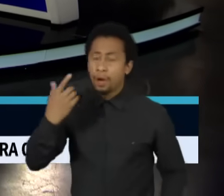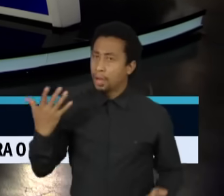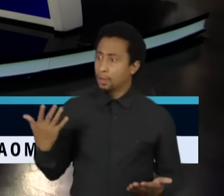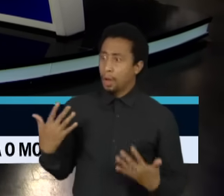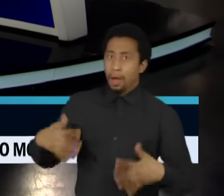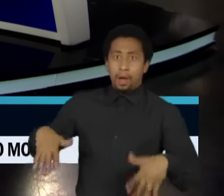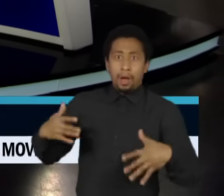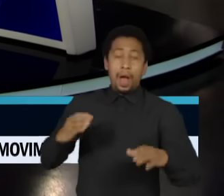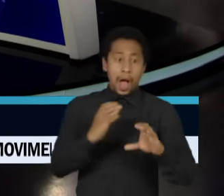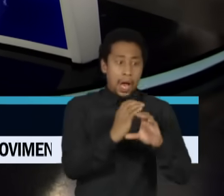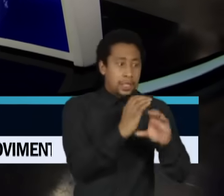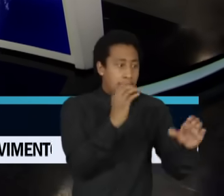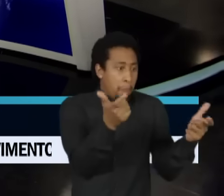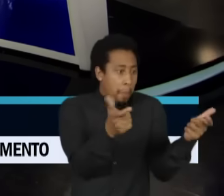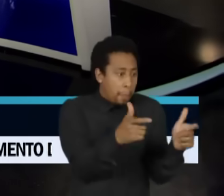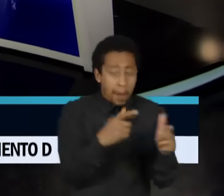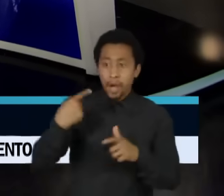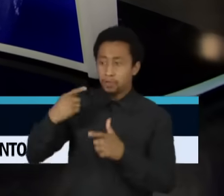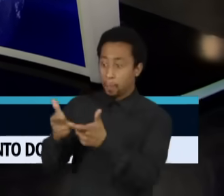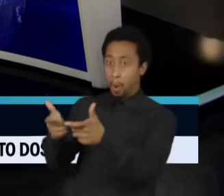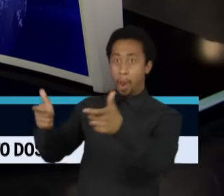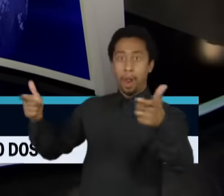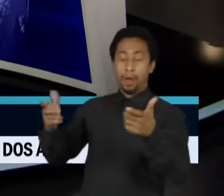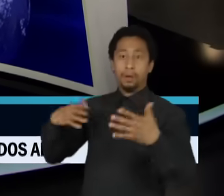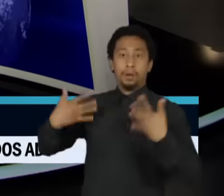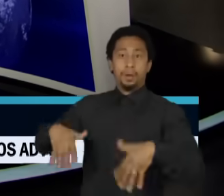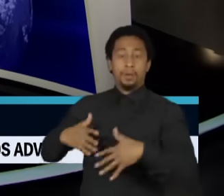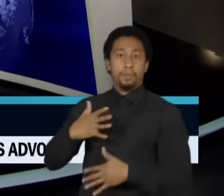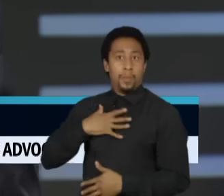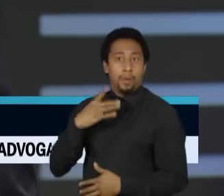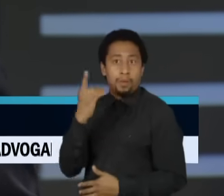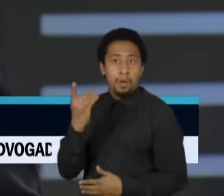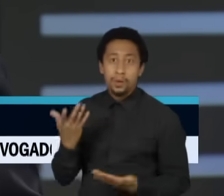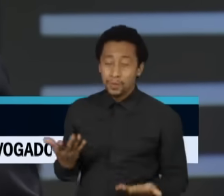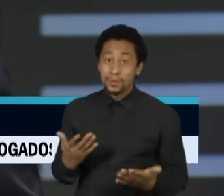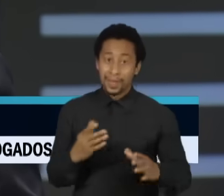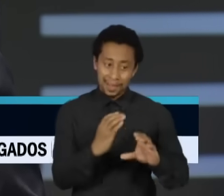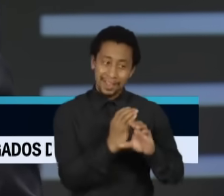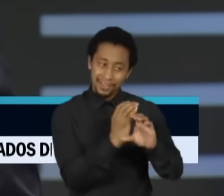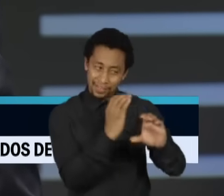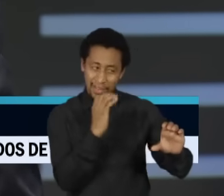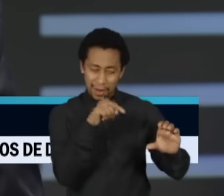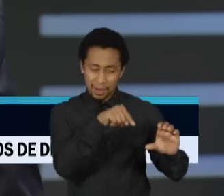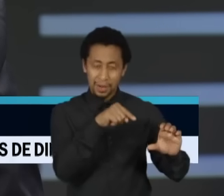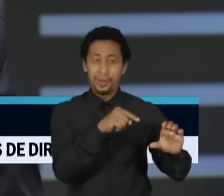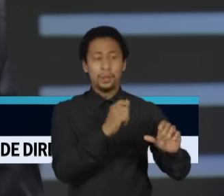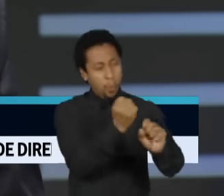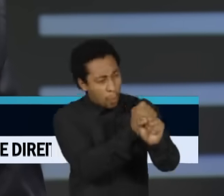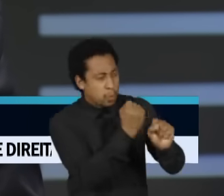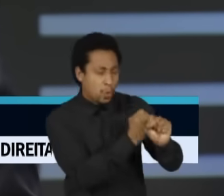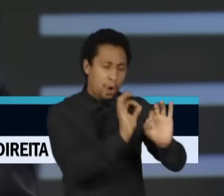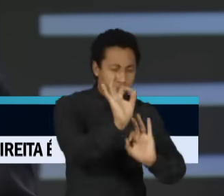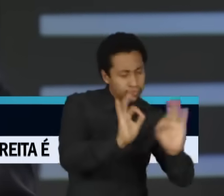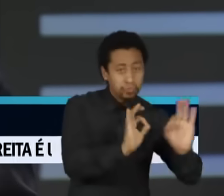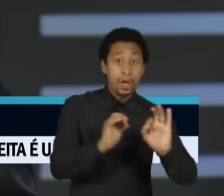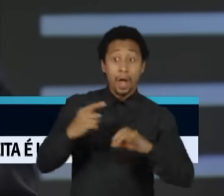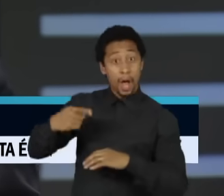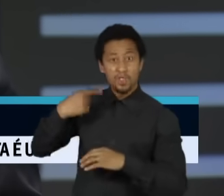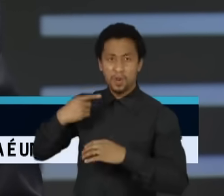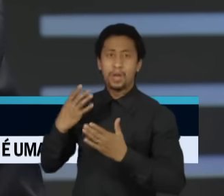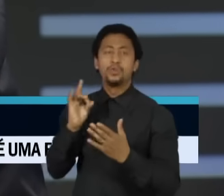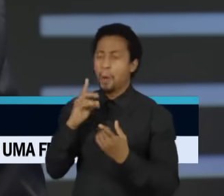funcionasse mais, porque advogado a gente discute, né? O engenheiro é mais eh de constrói as coisas e tal, mais